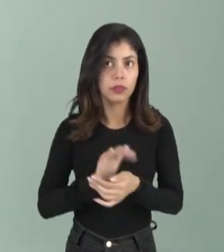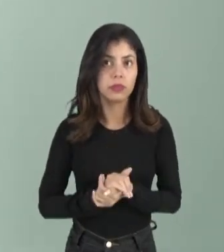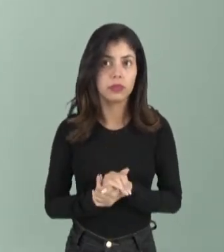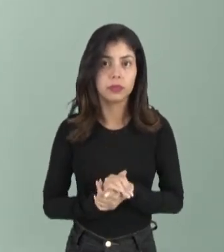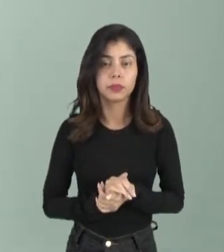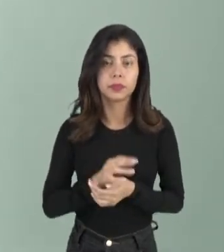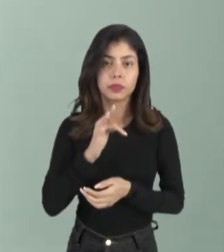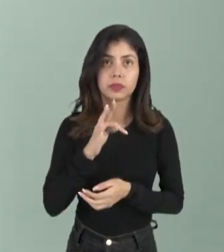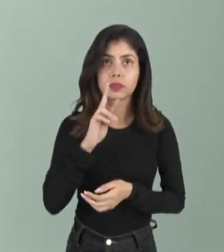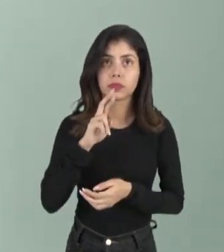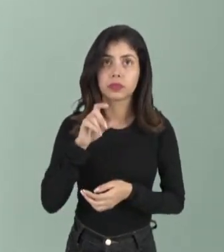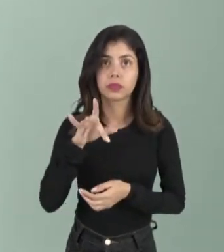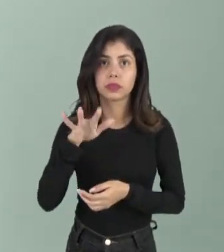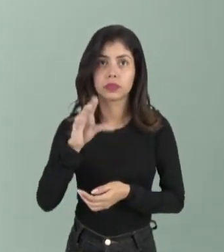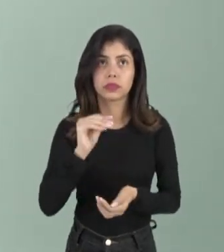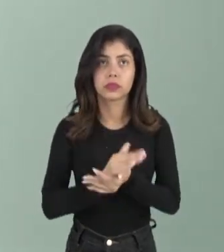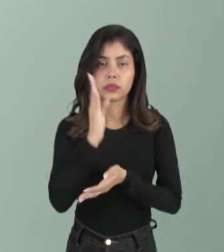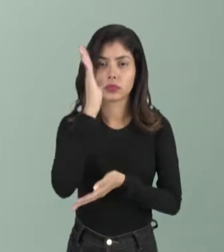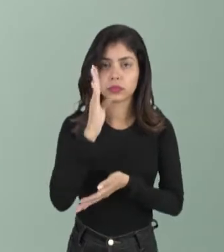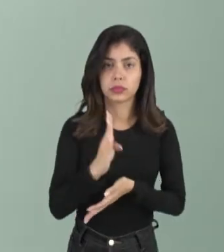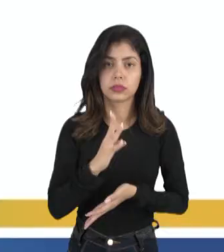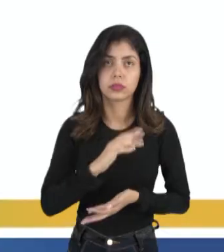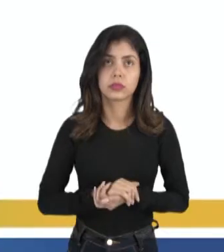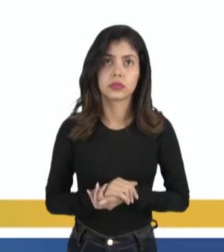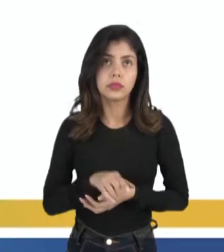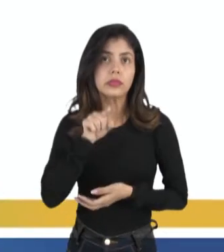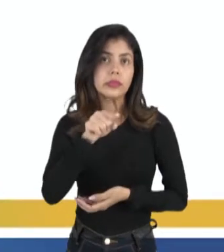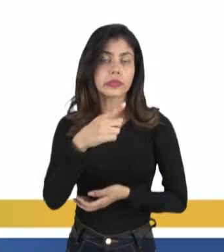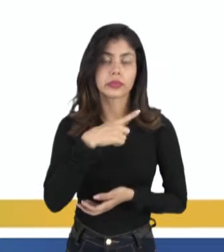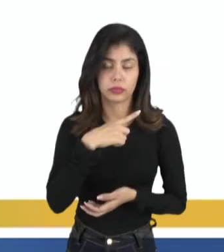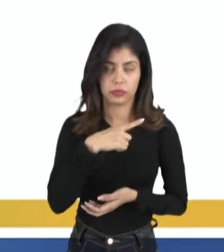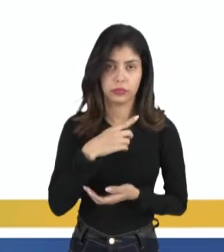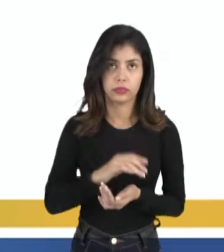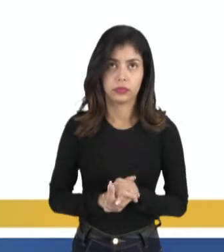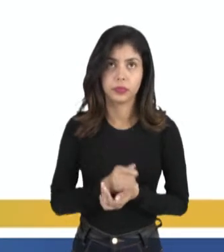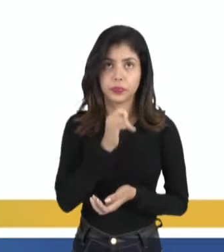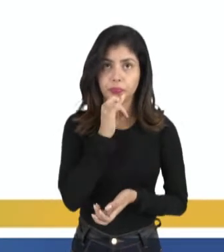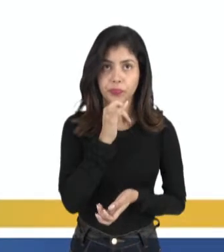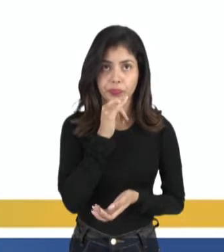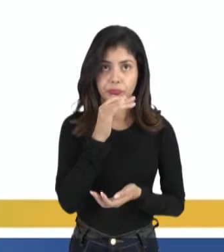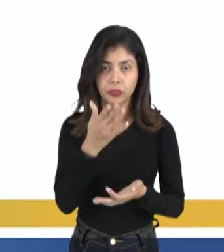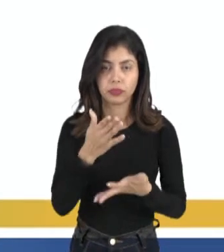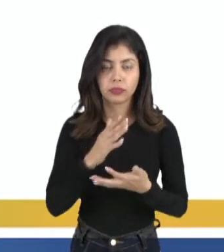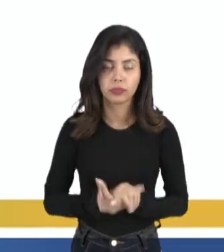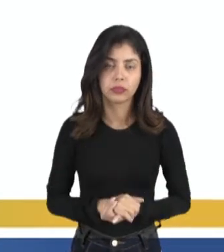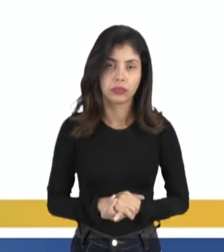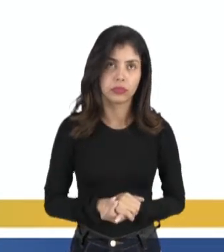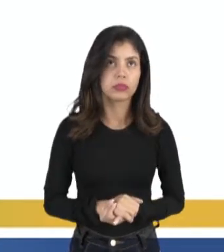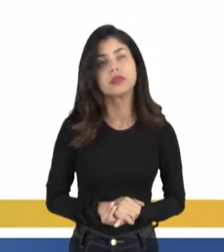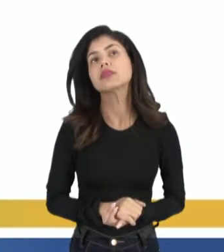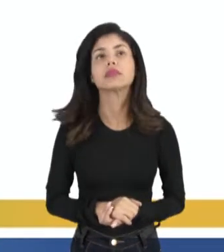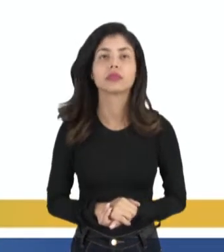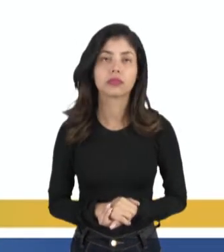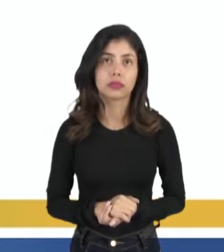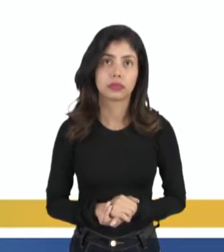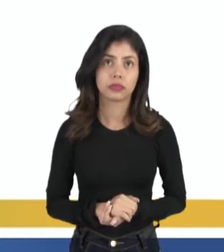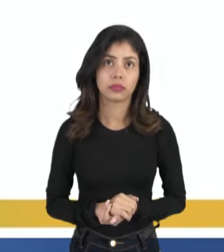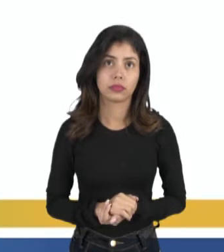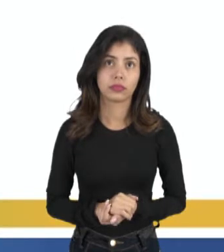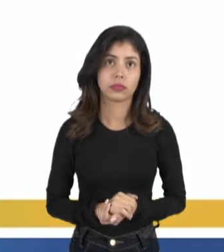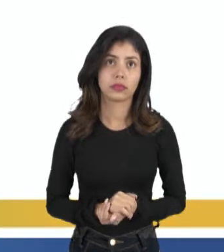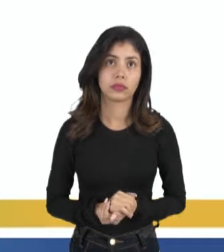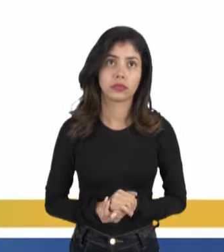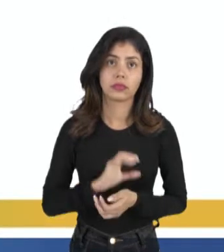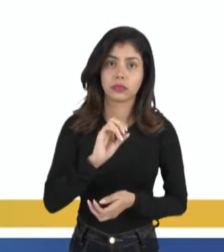futurista no Brasil tá aqui nós temos um exemplo de uma